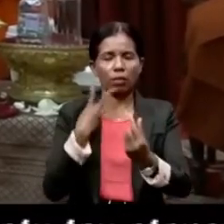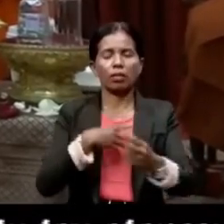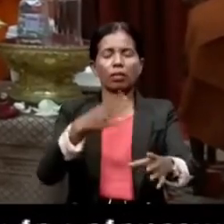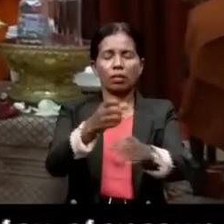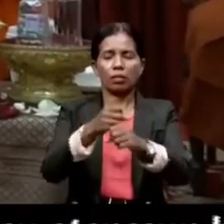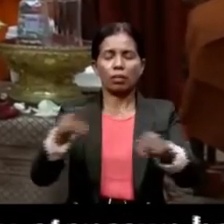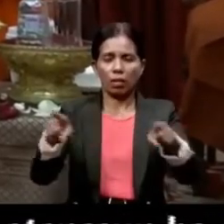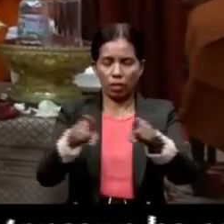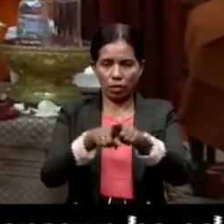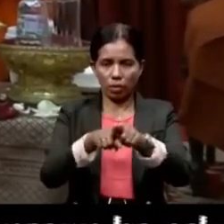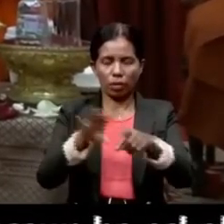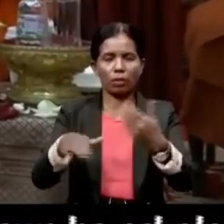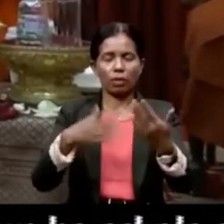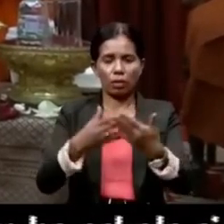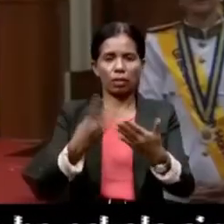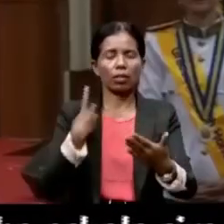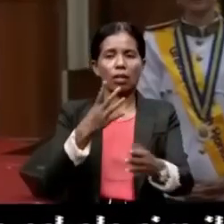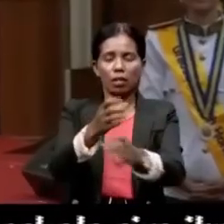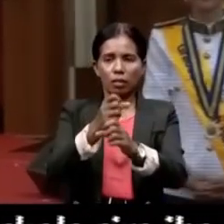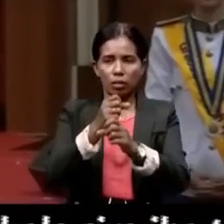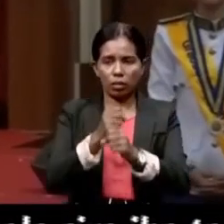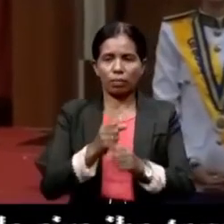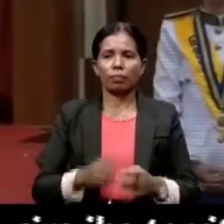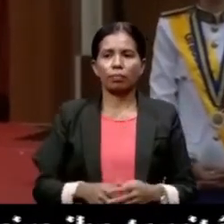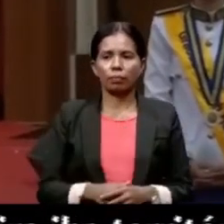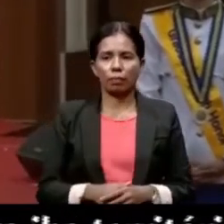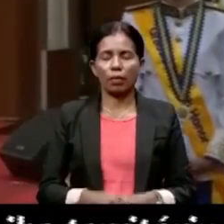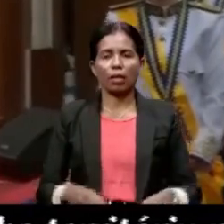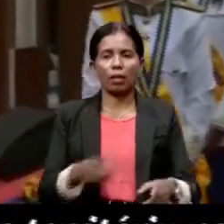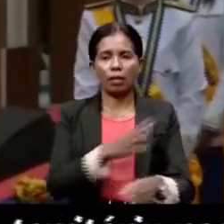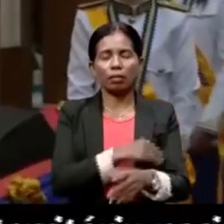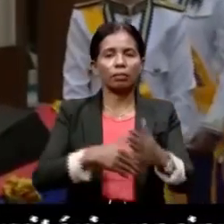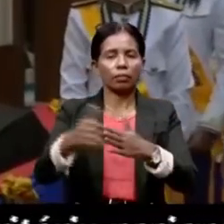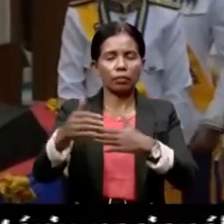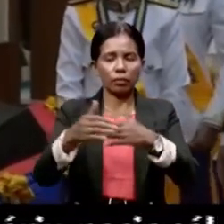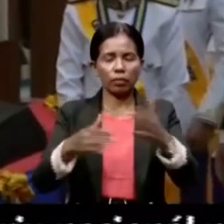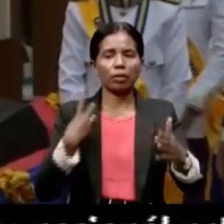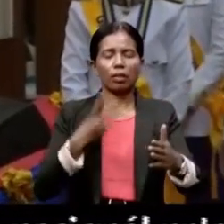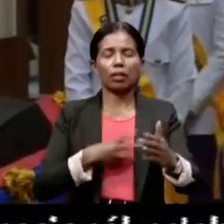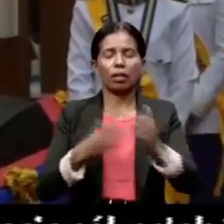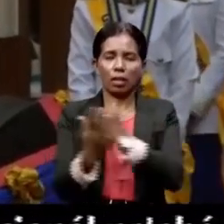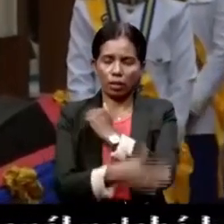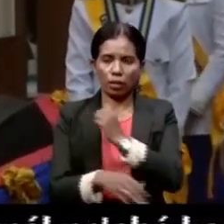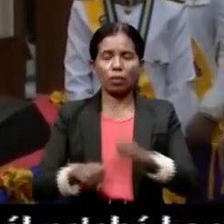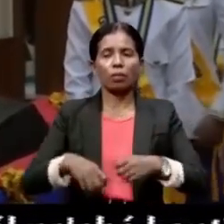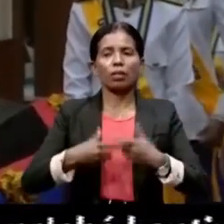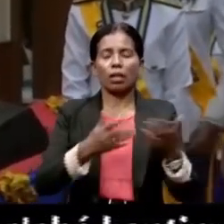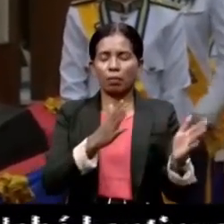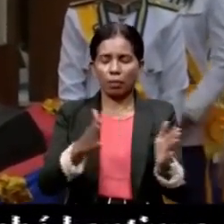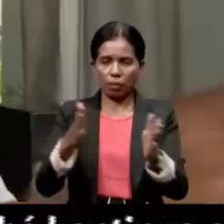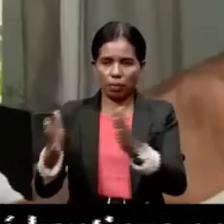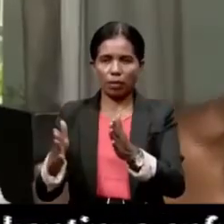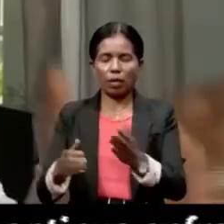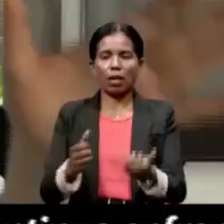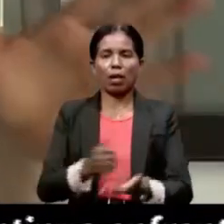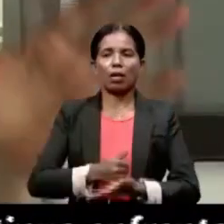san rot map ne roteu ita simu ya labuan bazo ai dane depende ba capitalona uisa prepara conisam mas ba